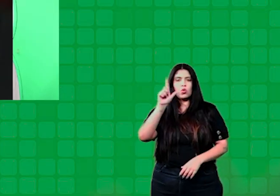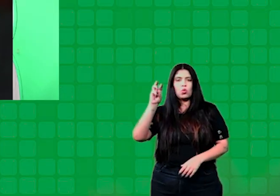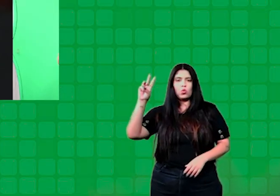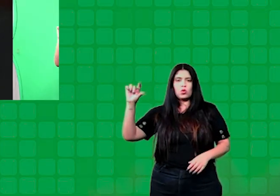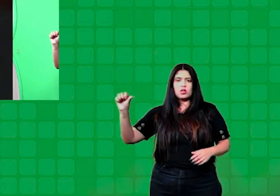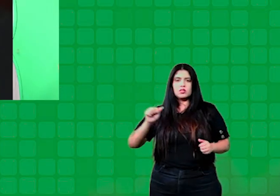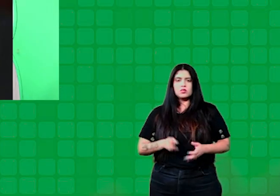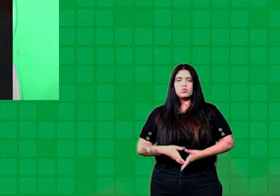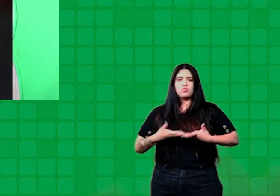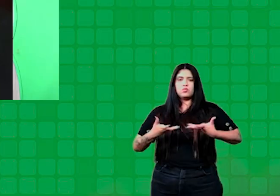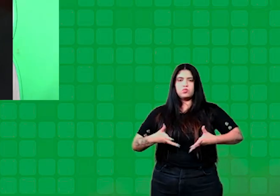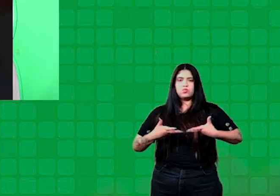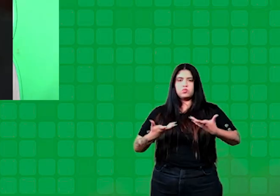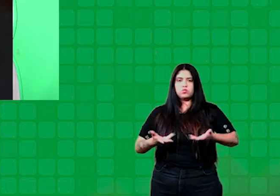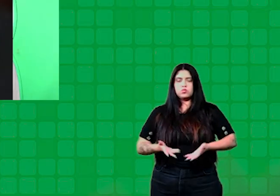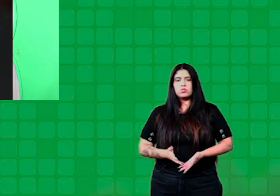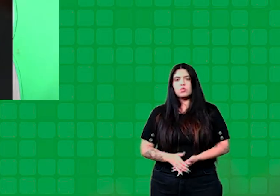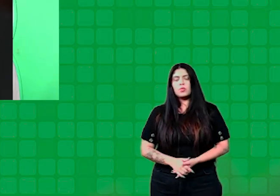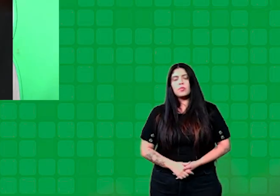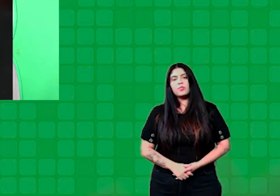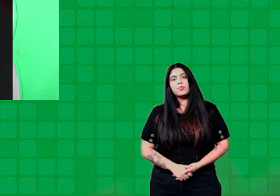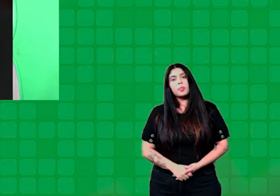dessa questão de ser muito